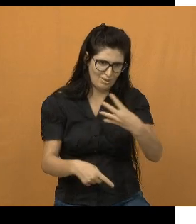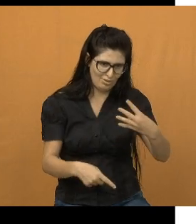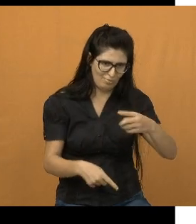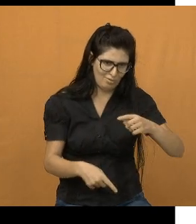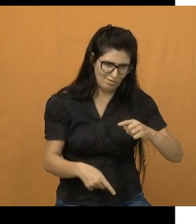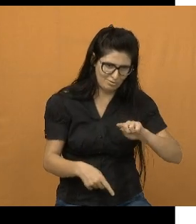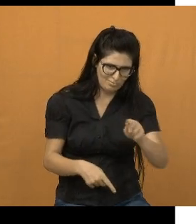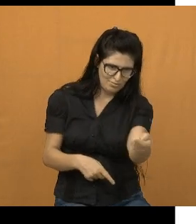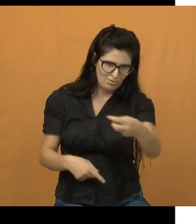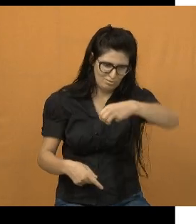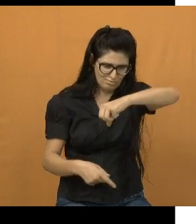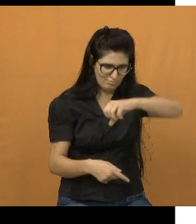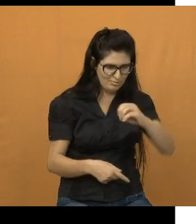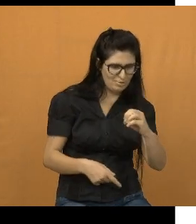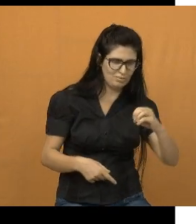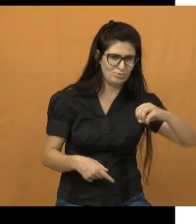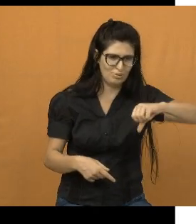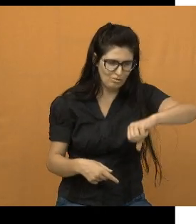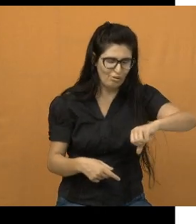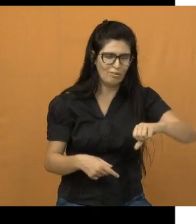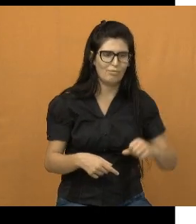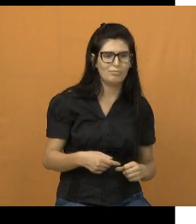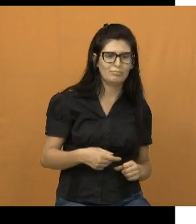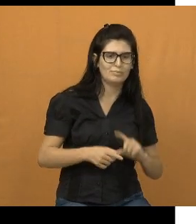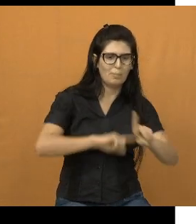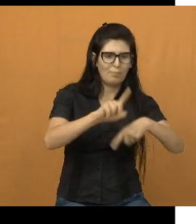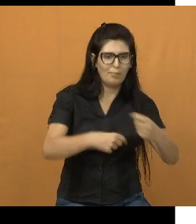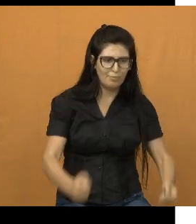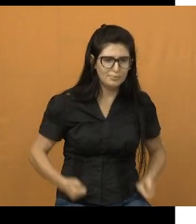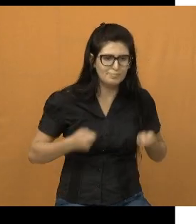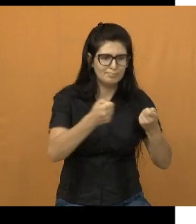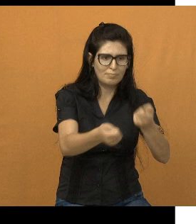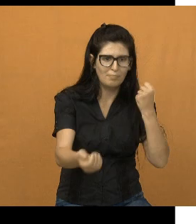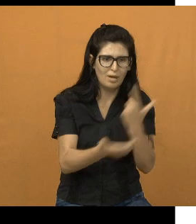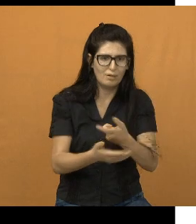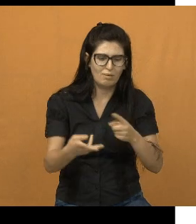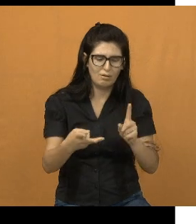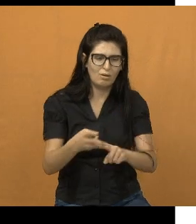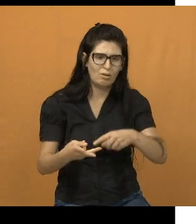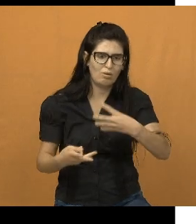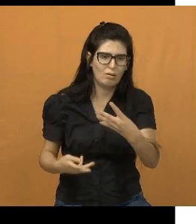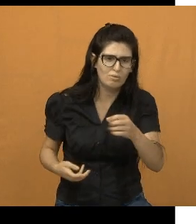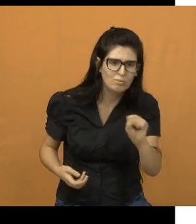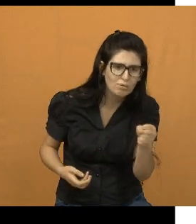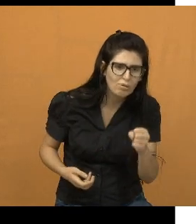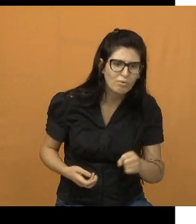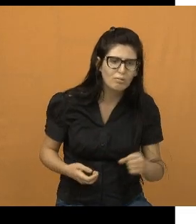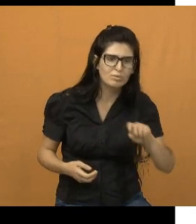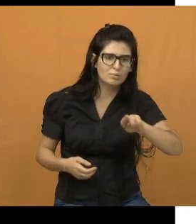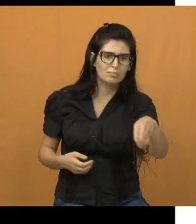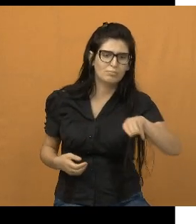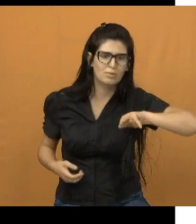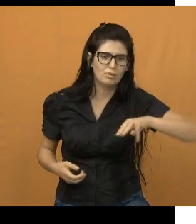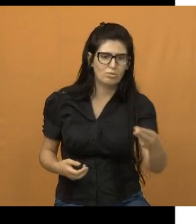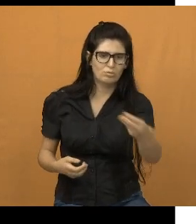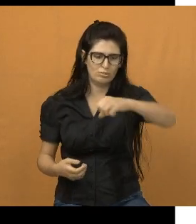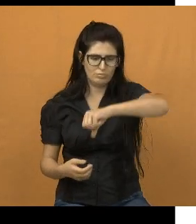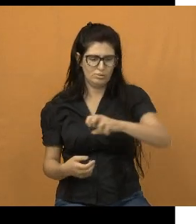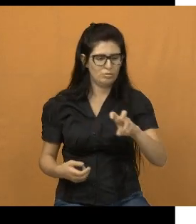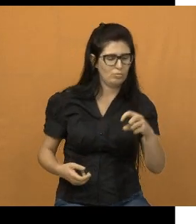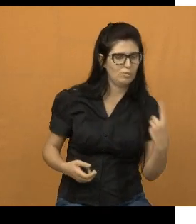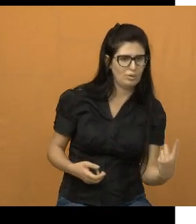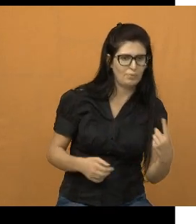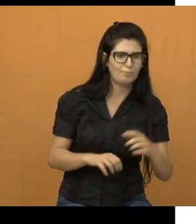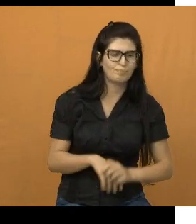prova da dedicação maior da administração na saúde, né? Nós temos, o gráfico é ascendente. Na